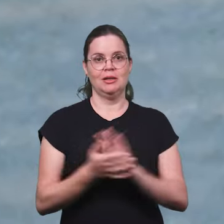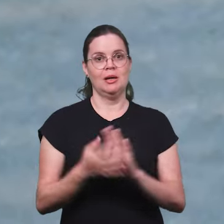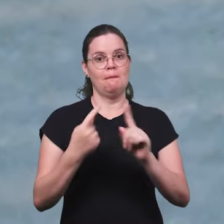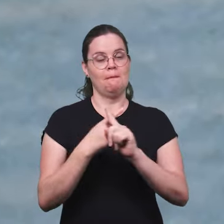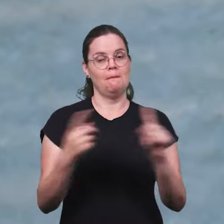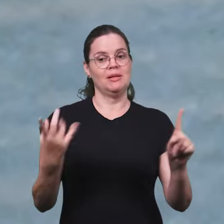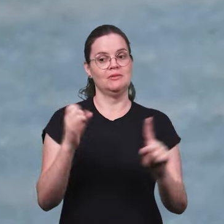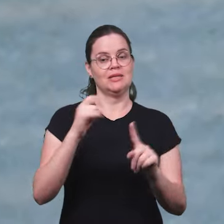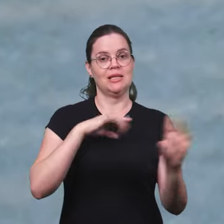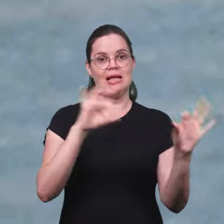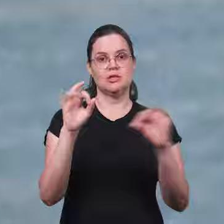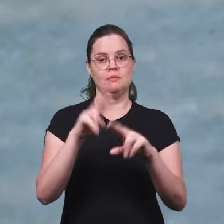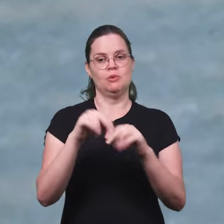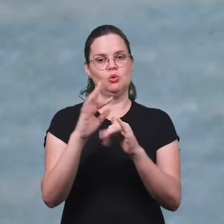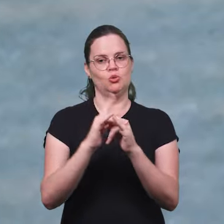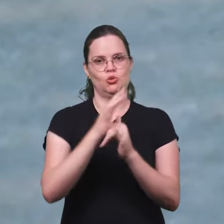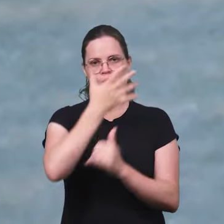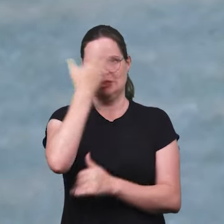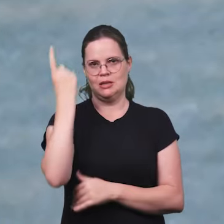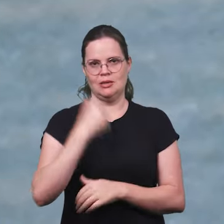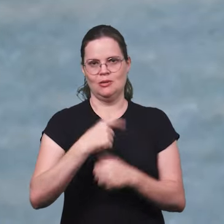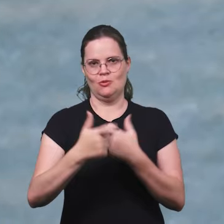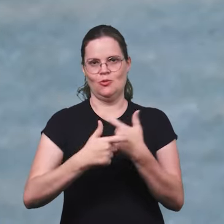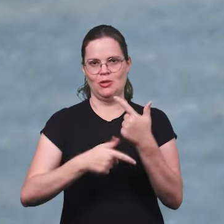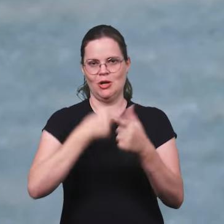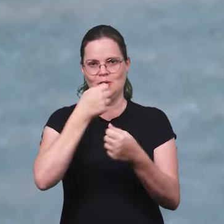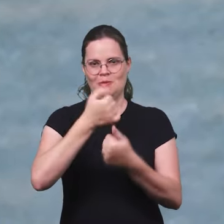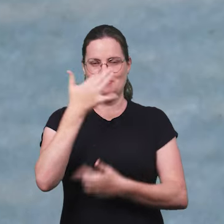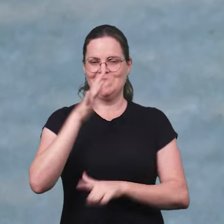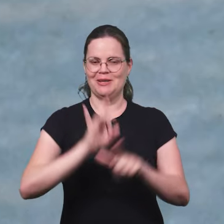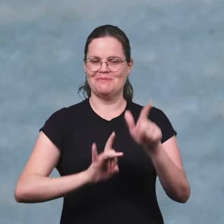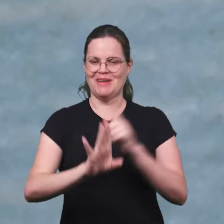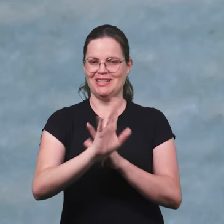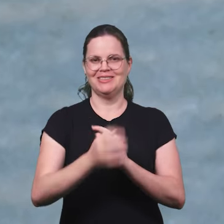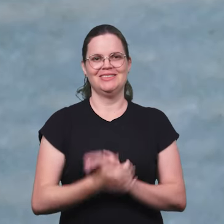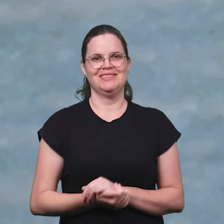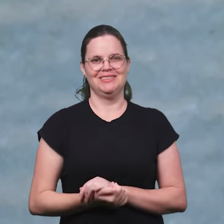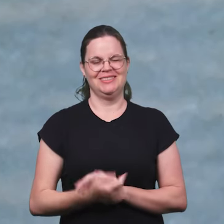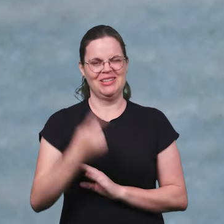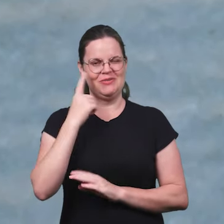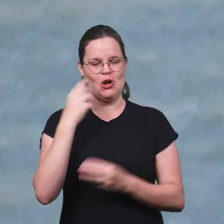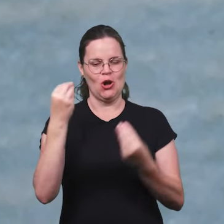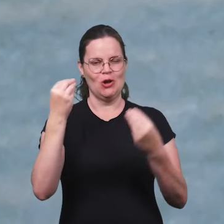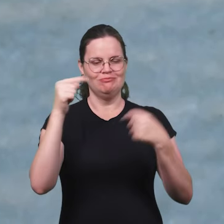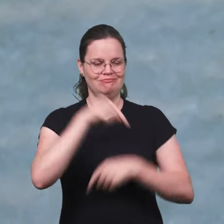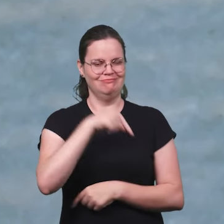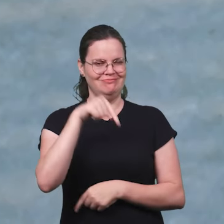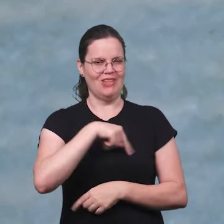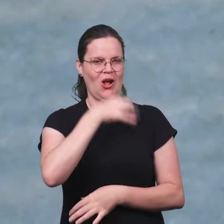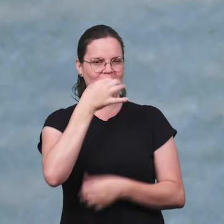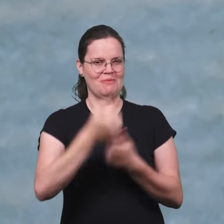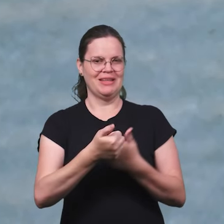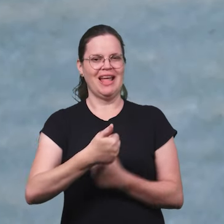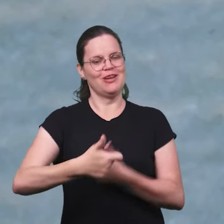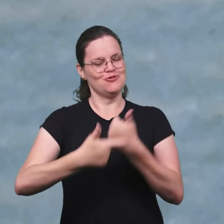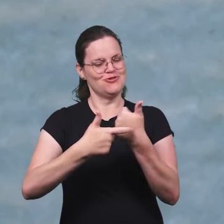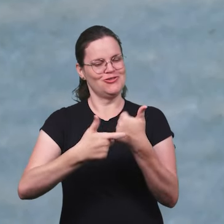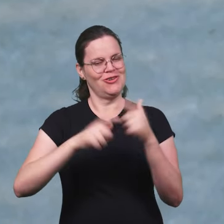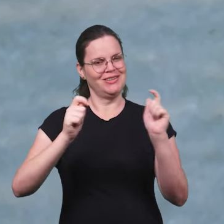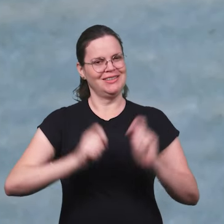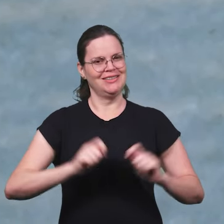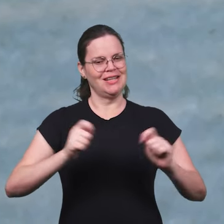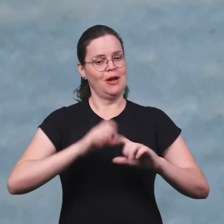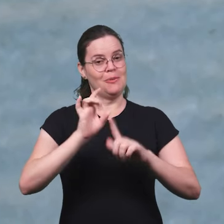YouTube, não se esqueça, curta, comente, compartilha. Coloca lá o seu comentáriozinho, coloca o joinha, compartilha com um jovem que